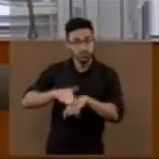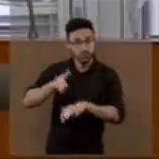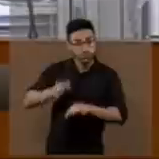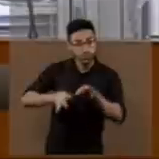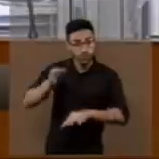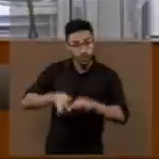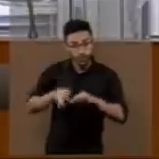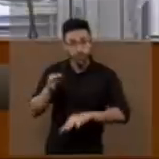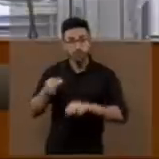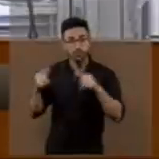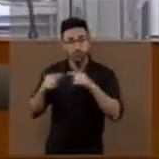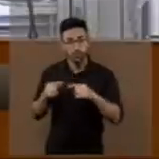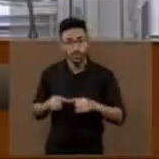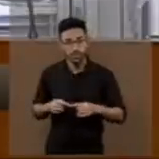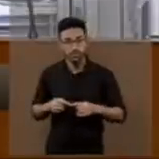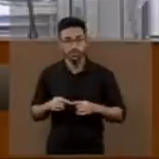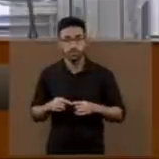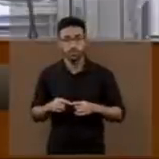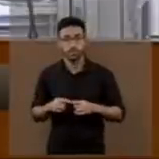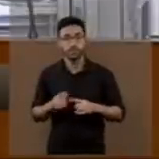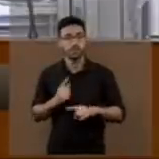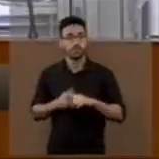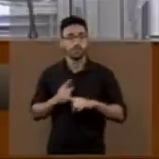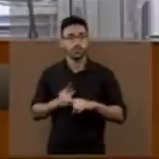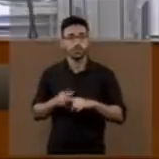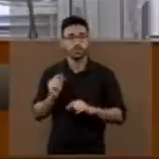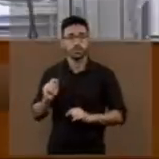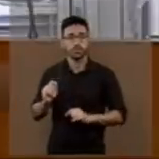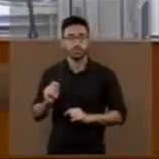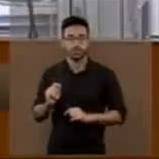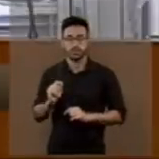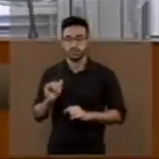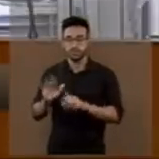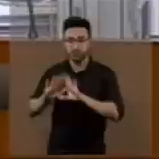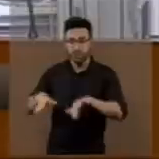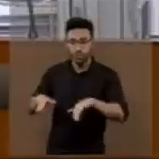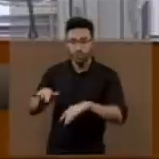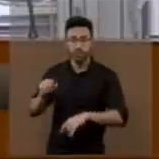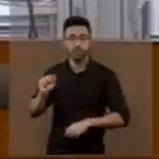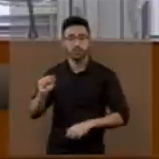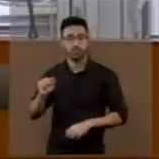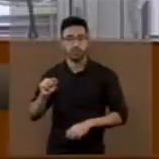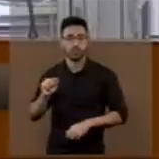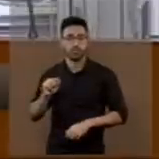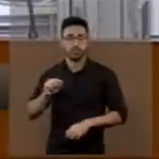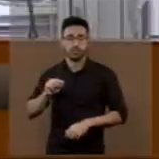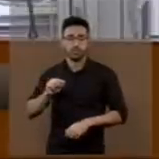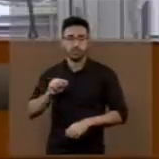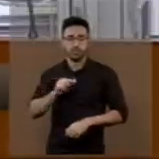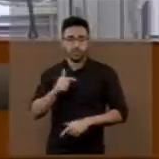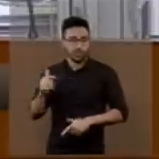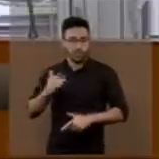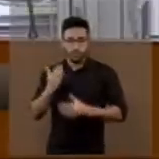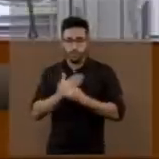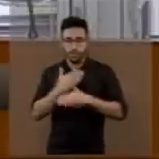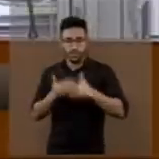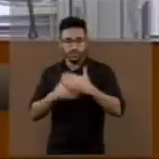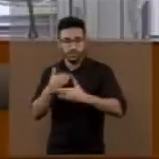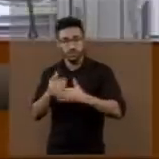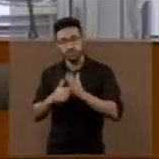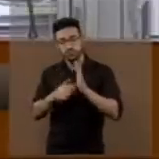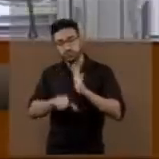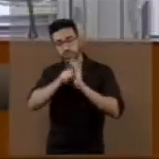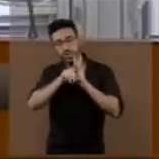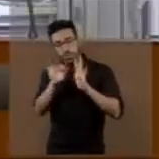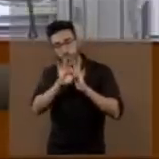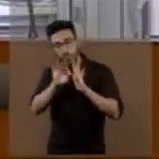dar interpretação conforme, é que para ele o que fica remanescente e que não seria do devido processo legislativo,